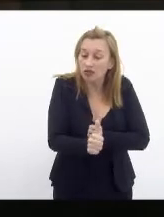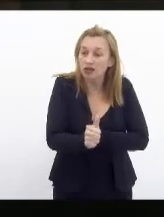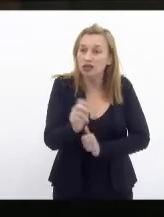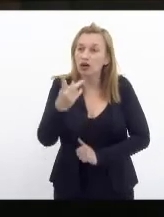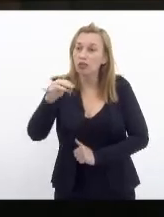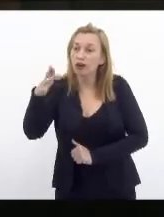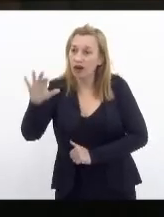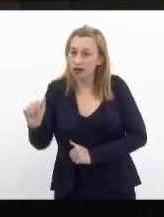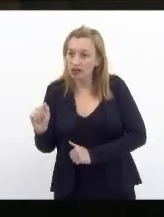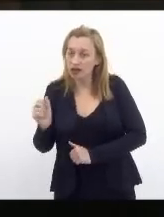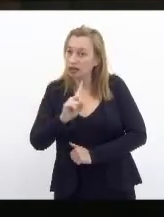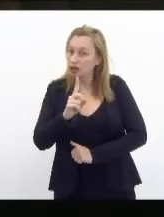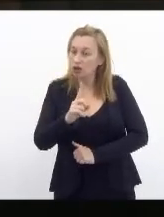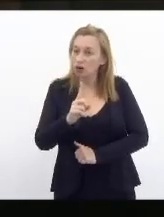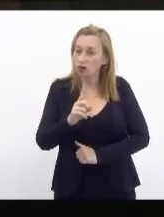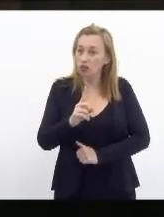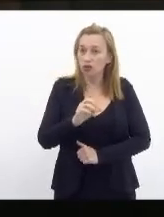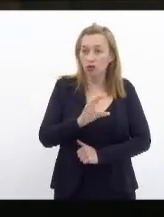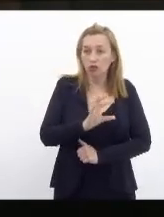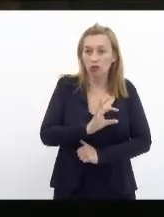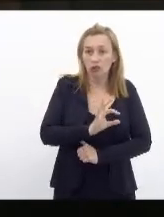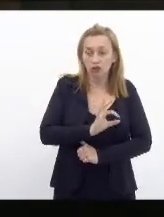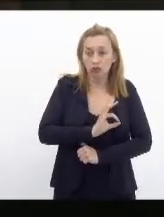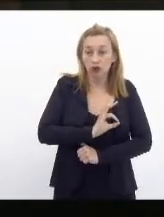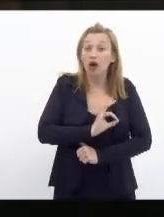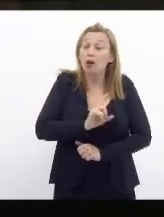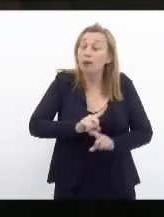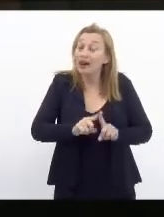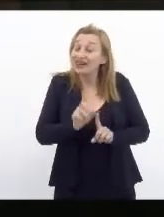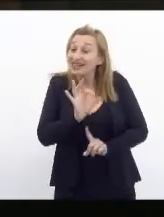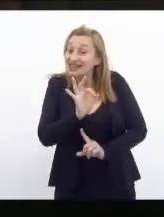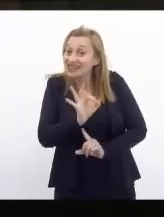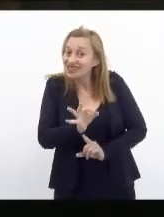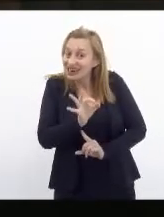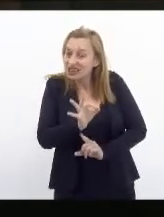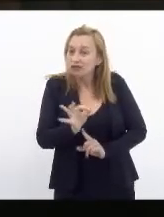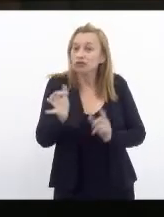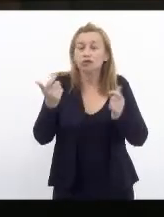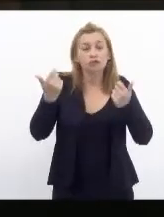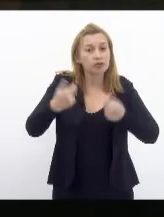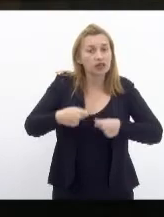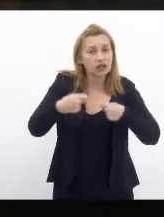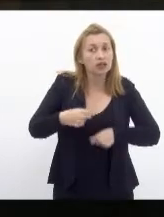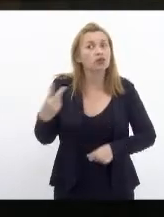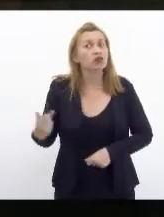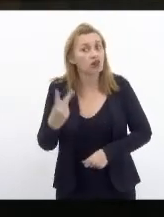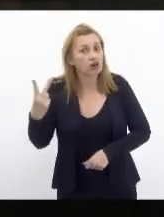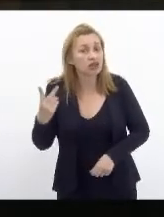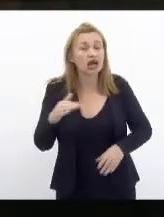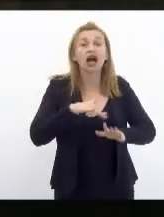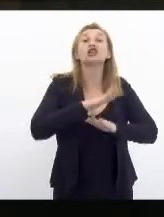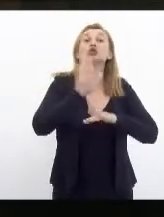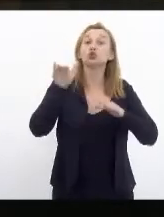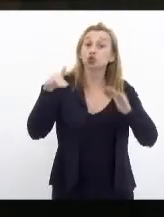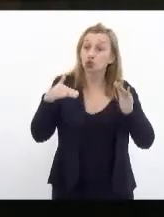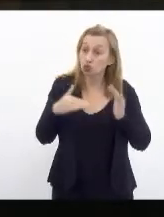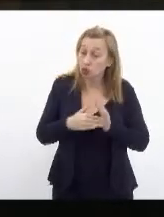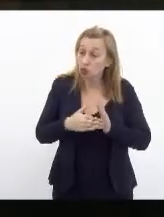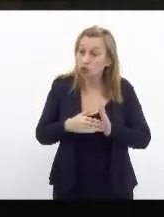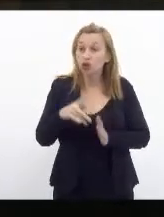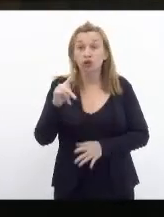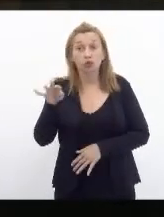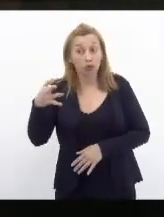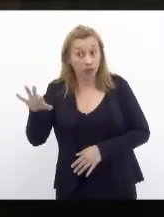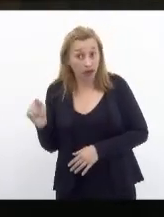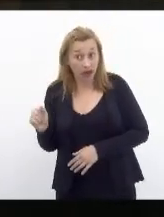praça e não o oficial. Mas é óbvio que precisamos valorizar todos, tanto os